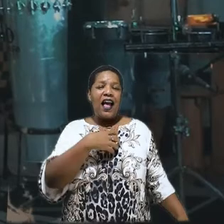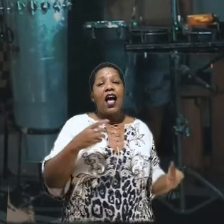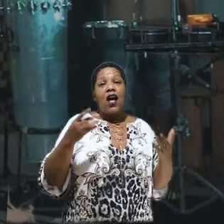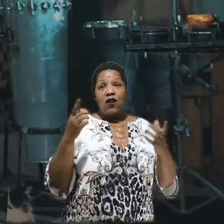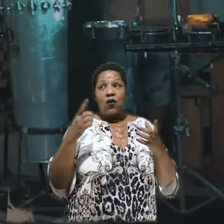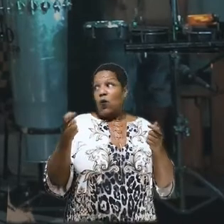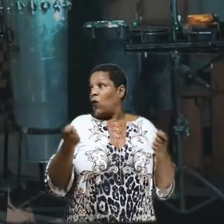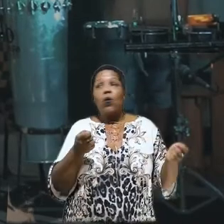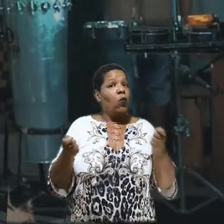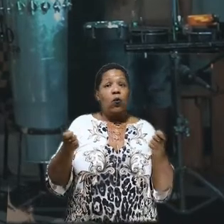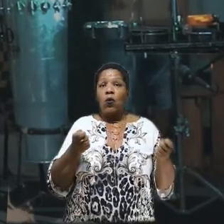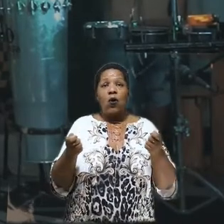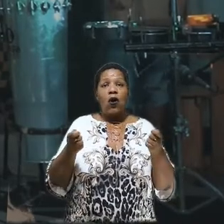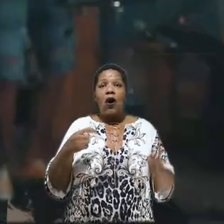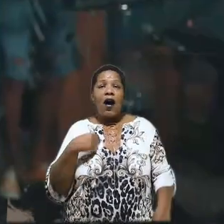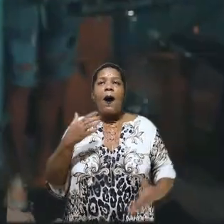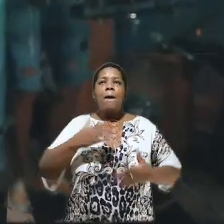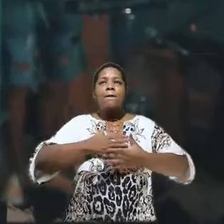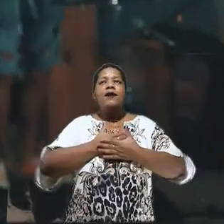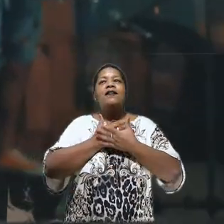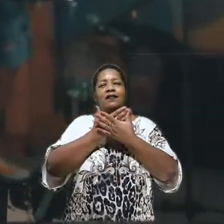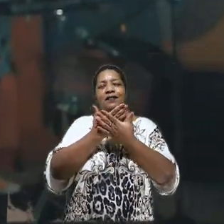controlar a